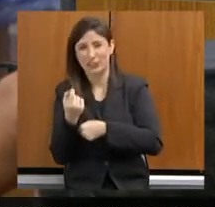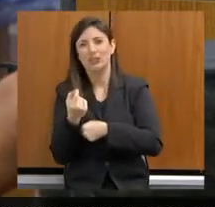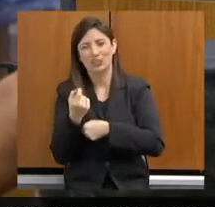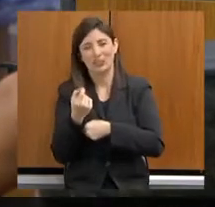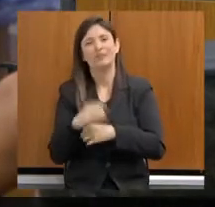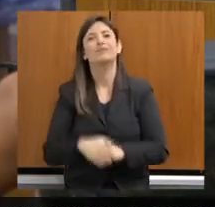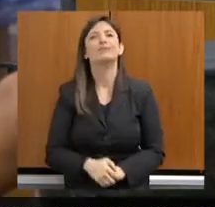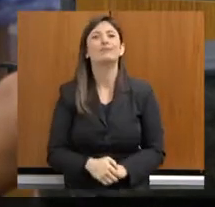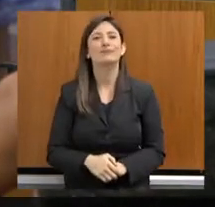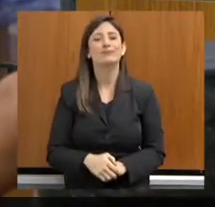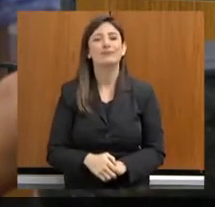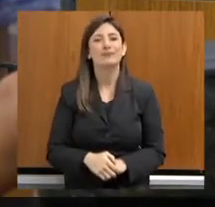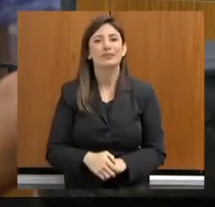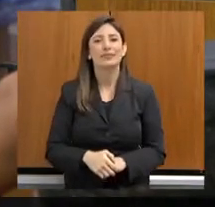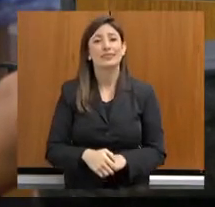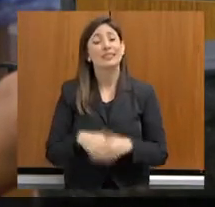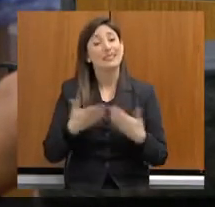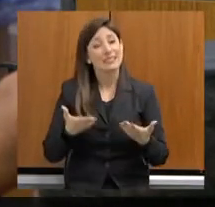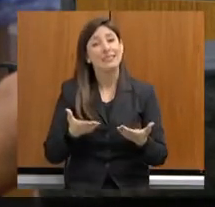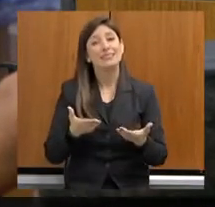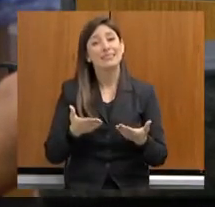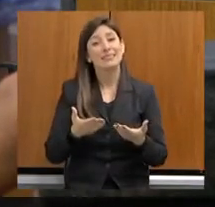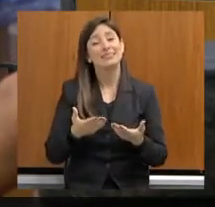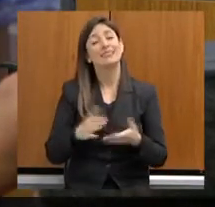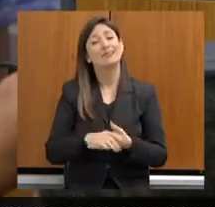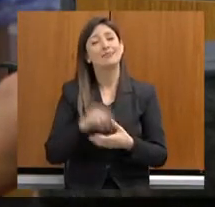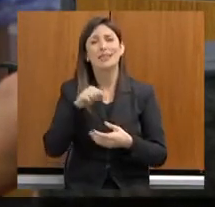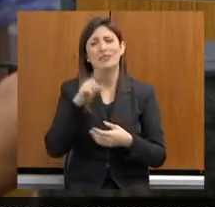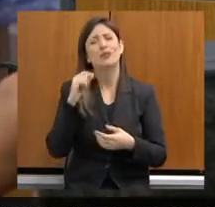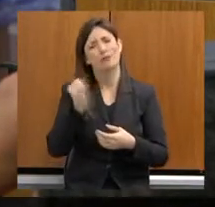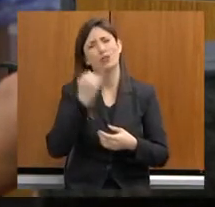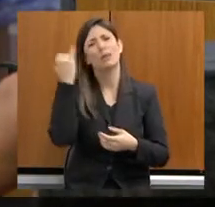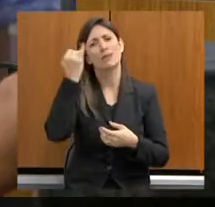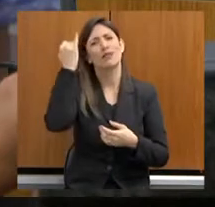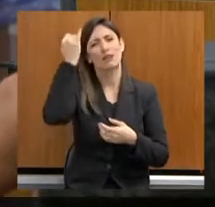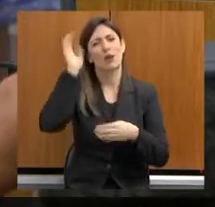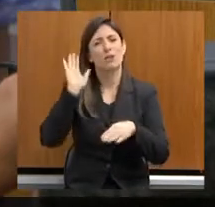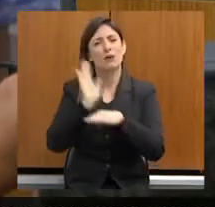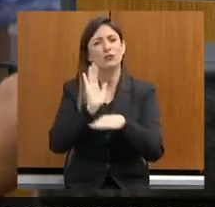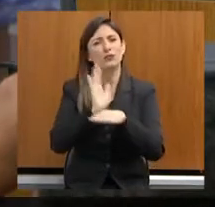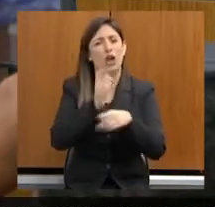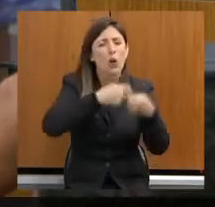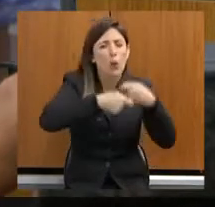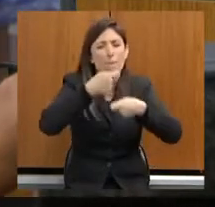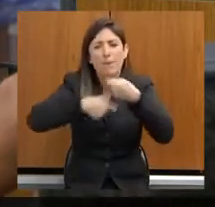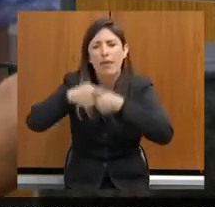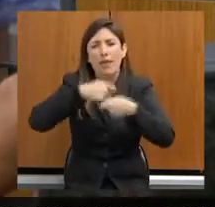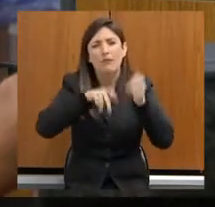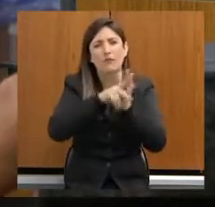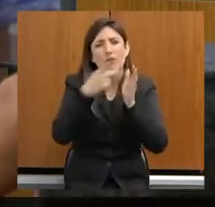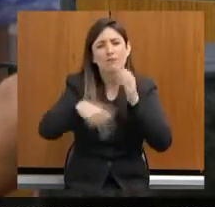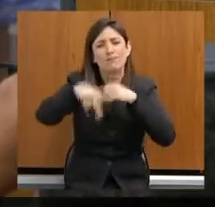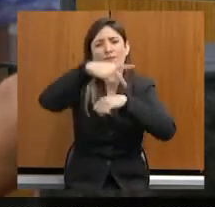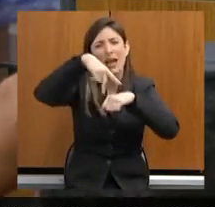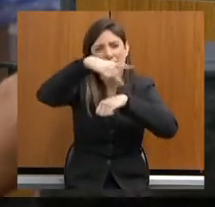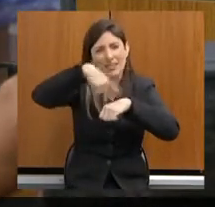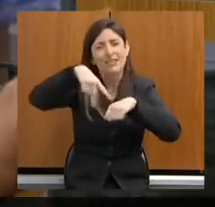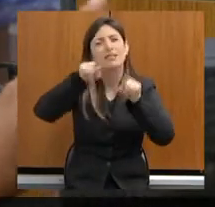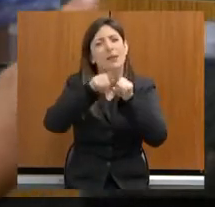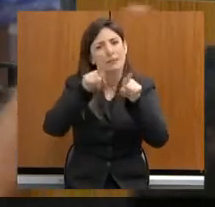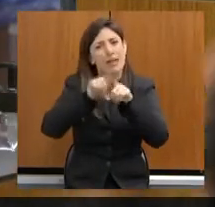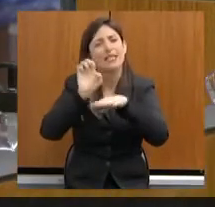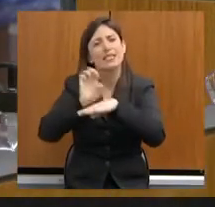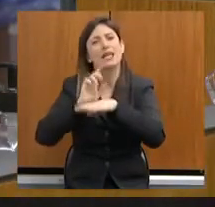nós e seja aí fundamental para a questão da balança comercial não só do nosso país mas do nosso estado